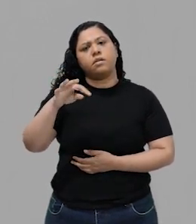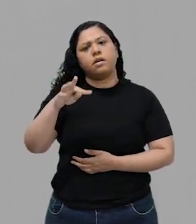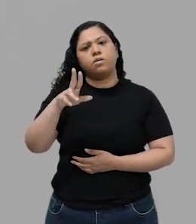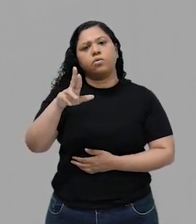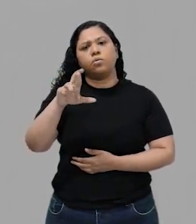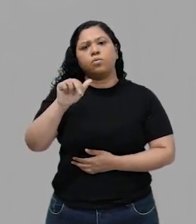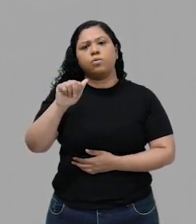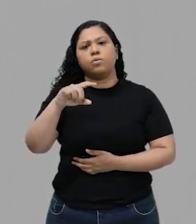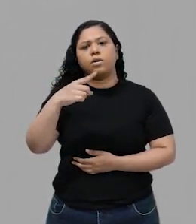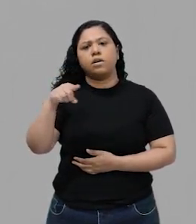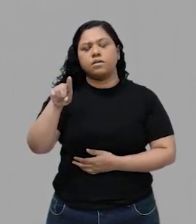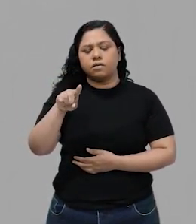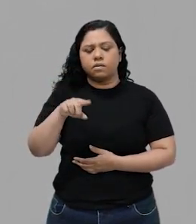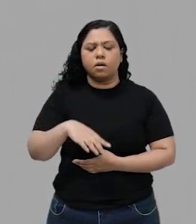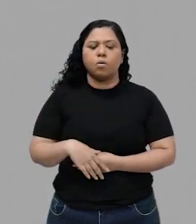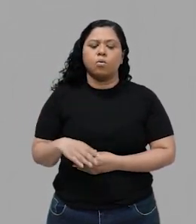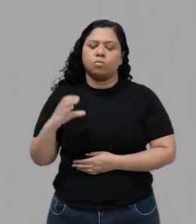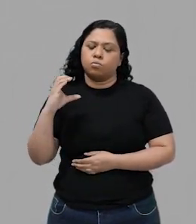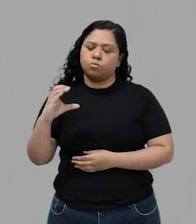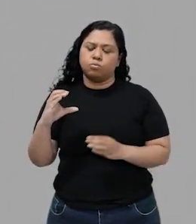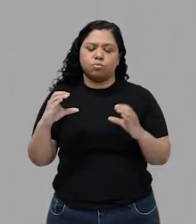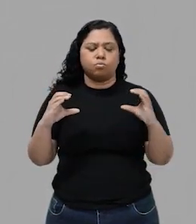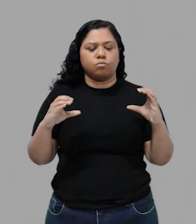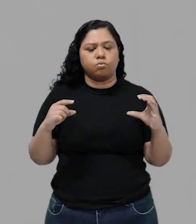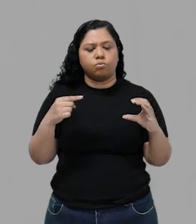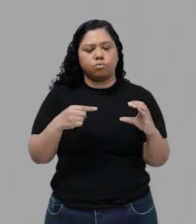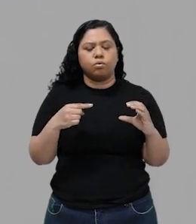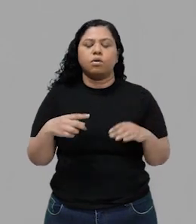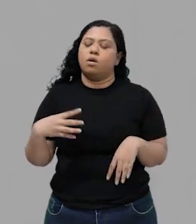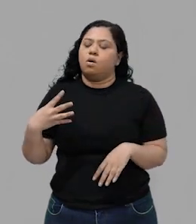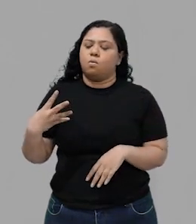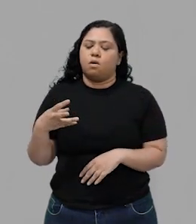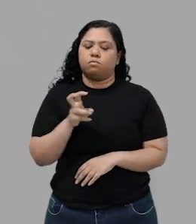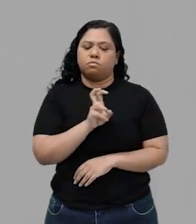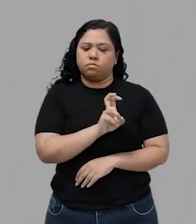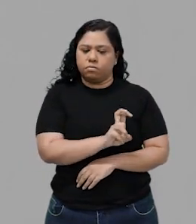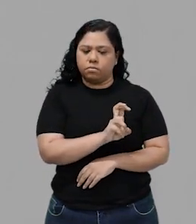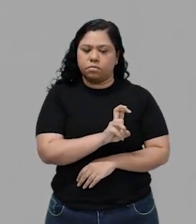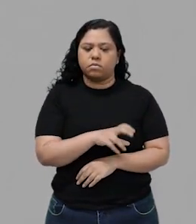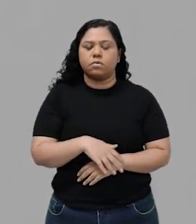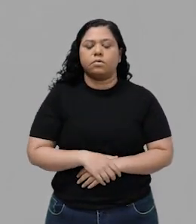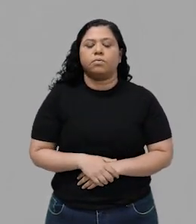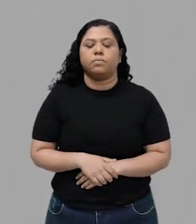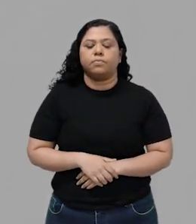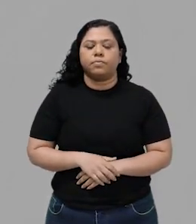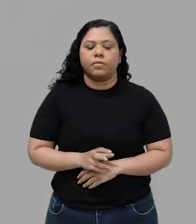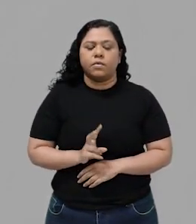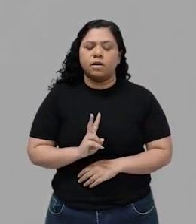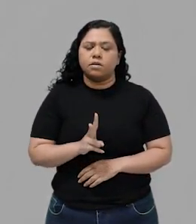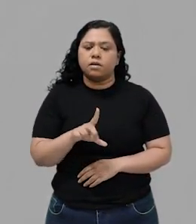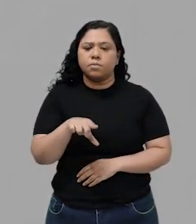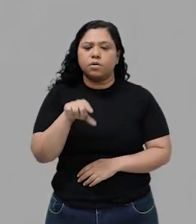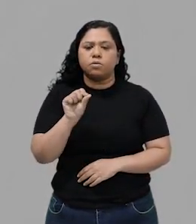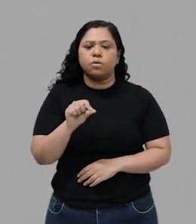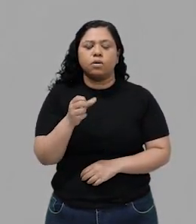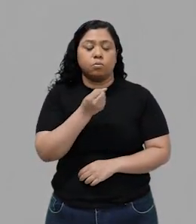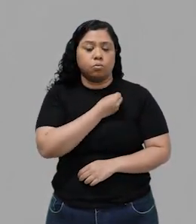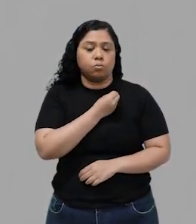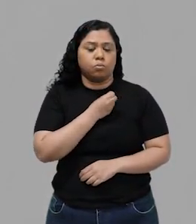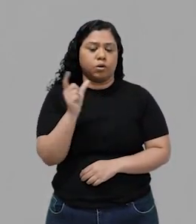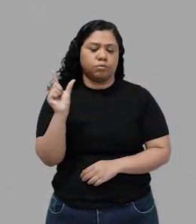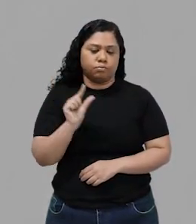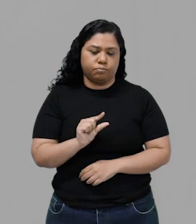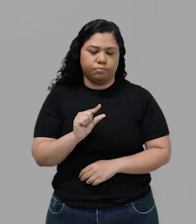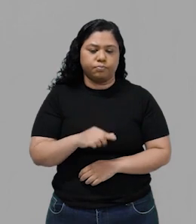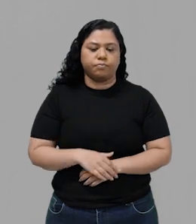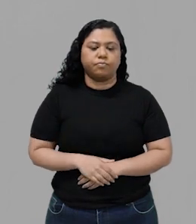dois carbonos. Nesse caso, ela está entre os carbonos 4 e 5. Vamos optar sempre pelo menor número. Então, vamos lá,